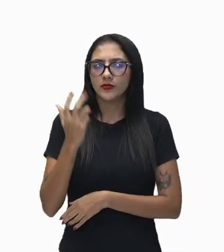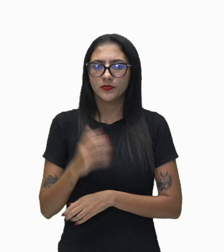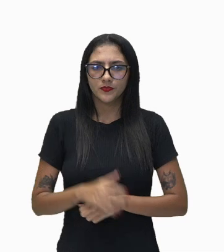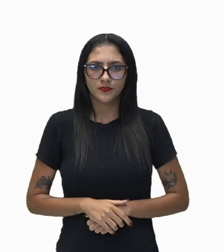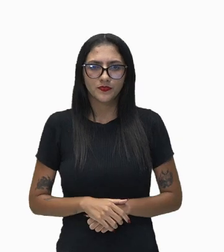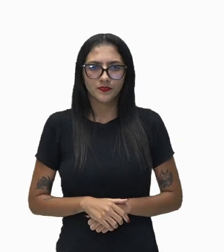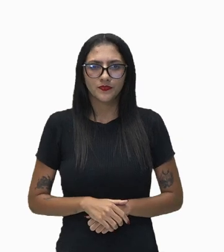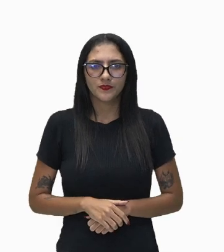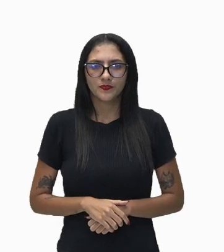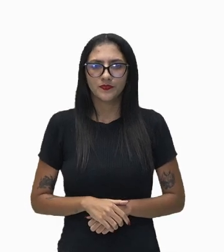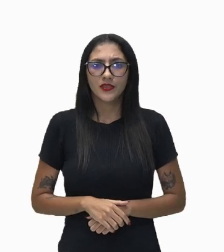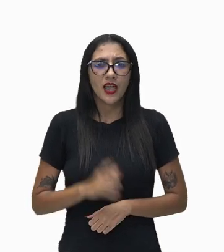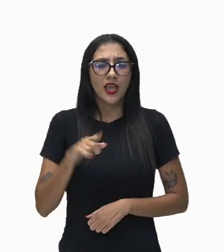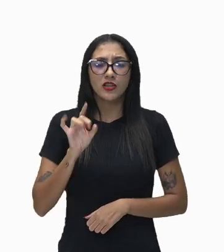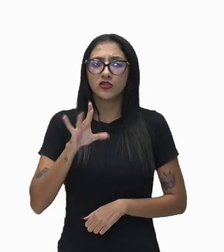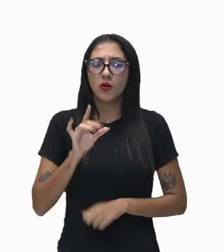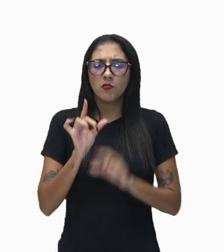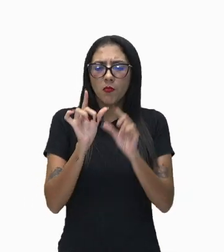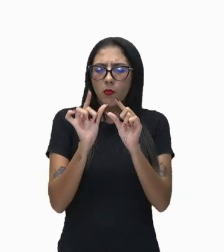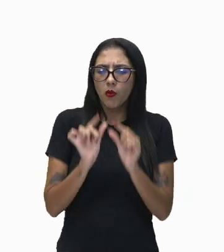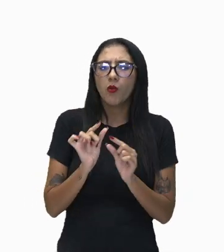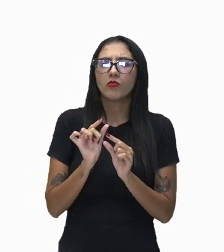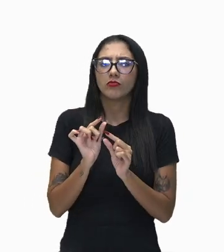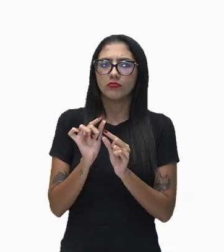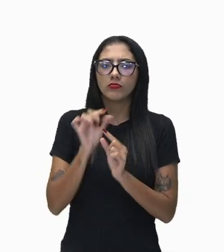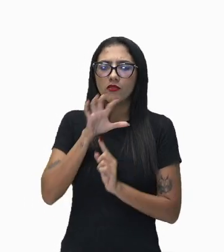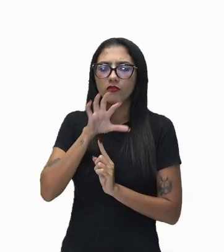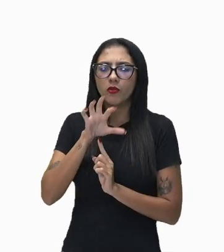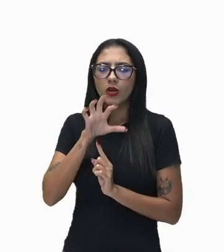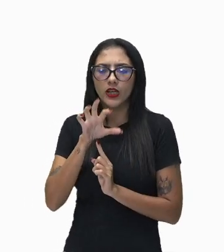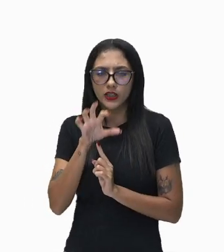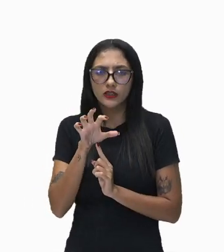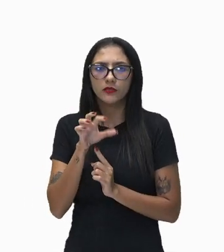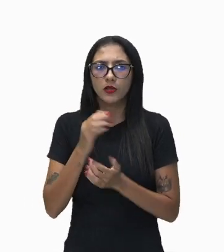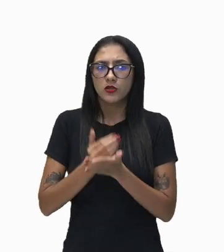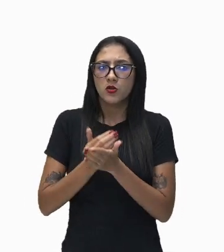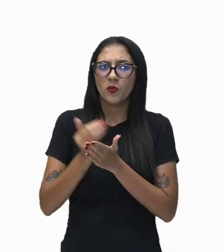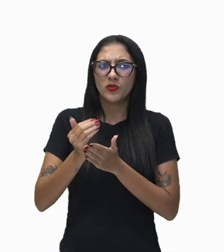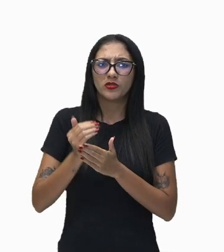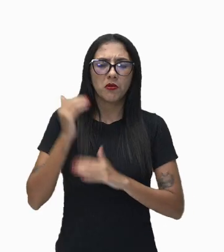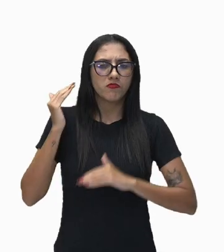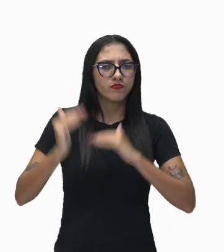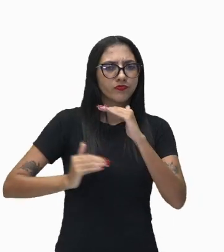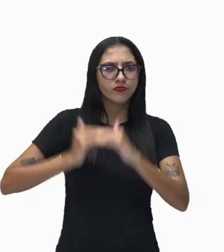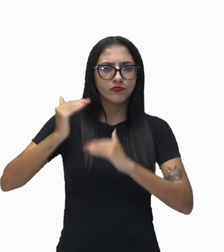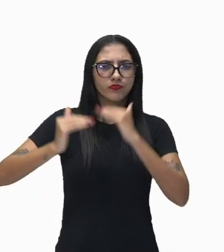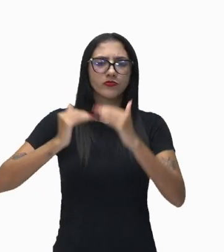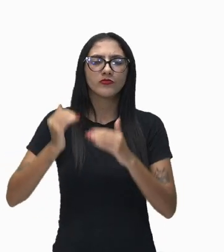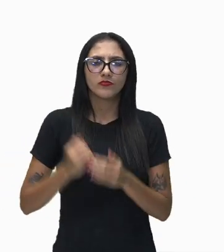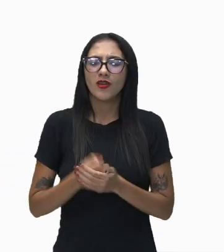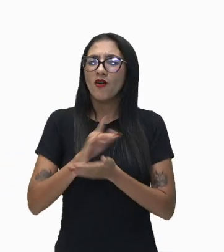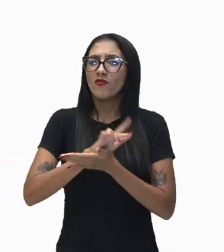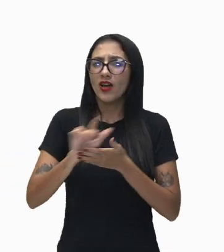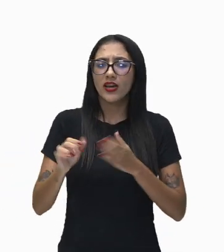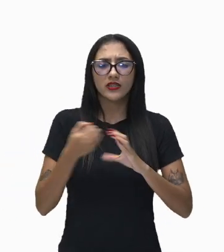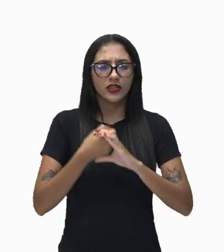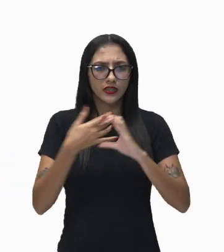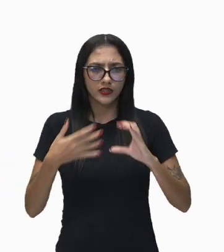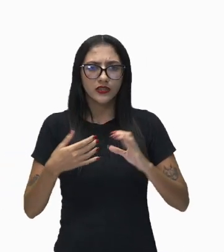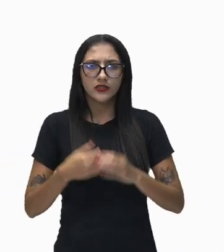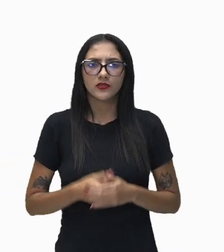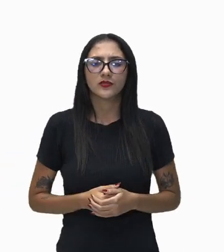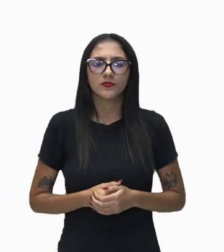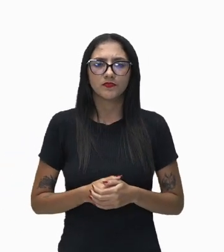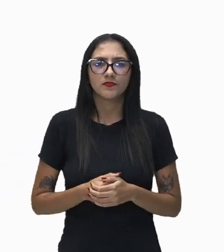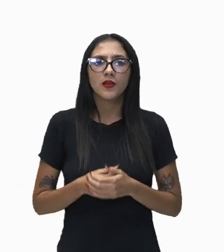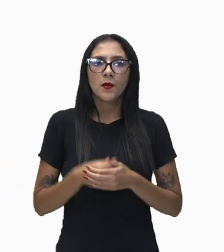bolsa foi apenas a faísca que iniciou um incêndio. Diversos fatores contribuíram para a Grande Depressão. A primeira delas que a gente